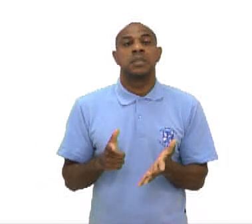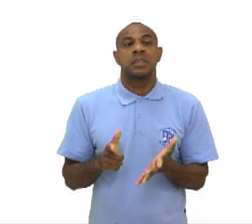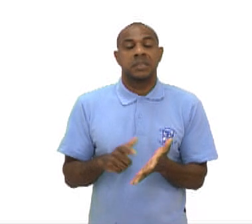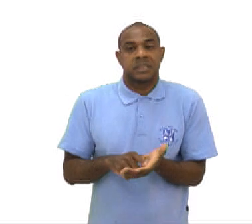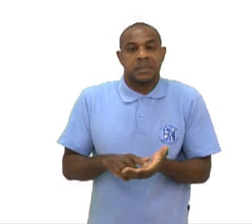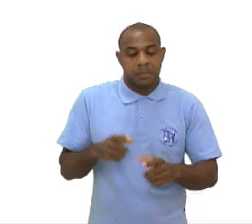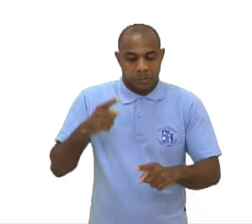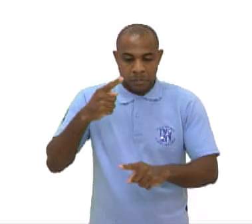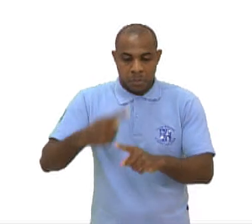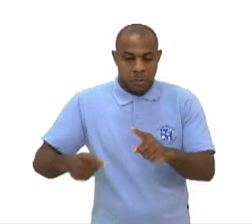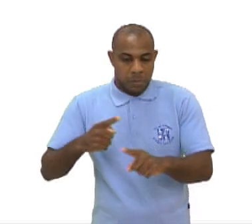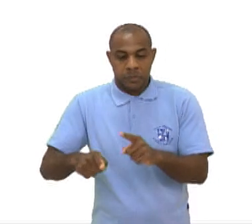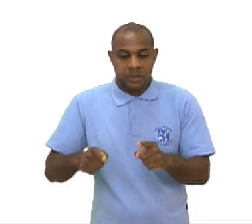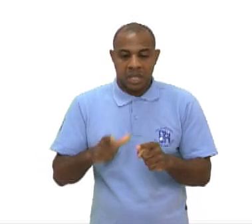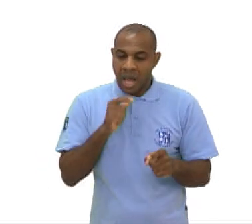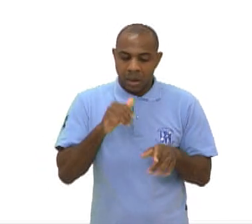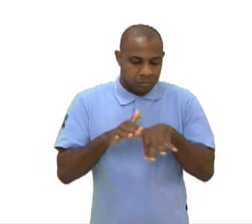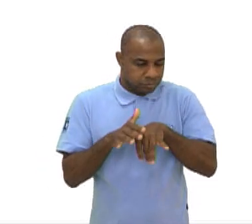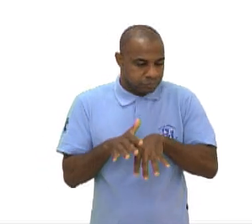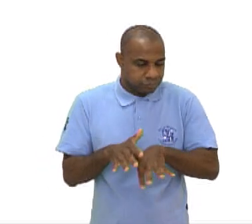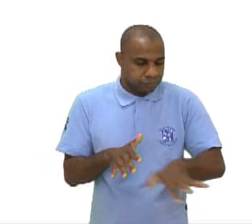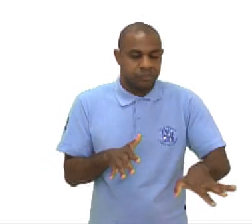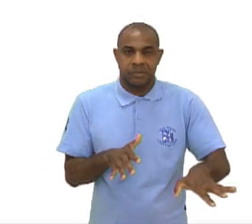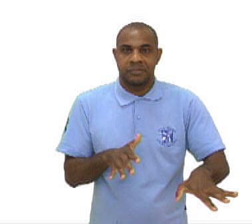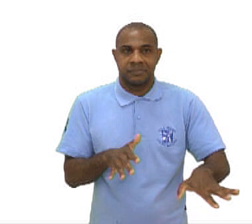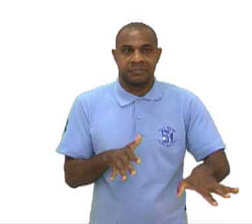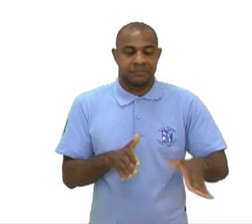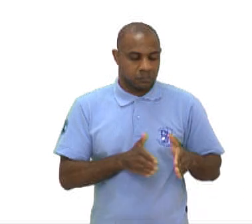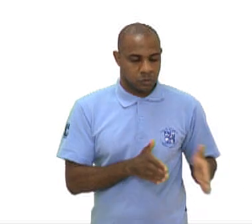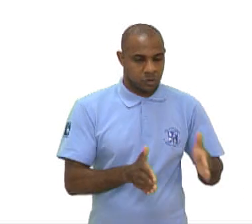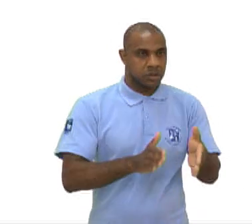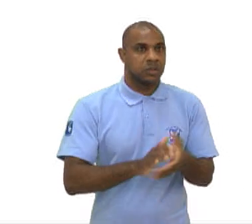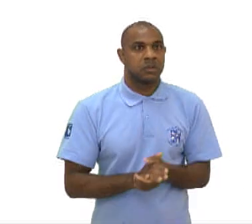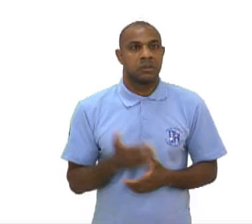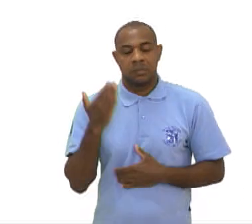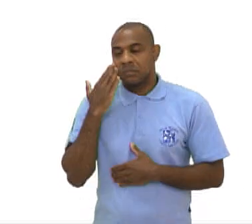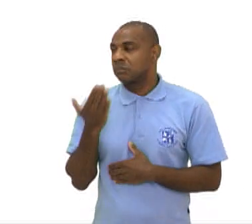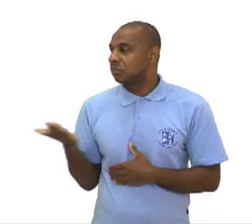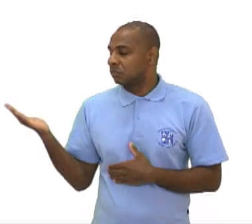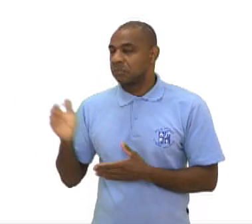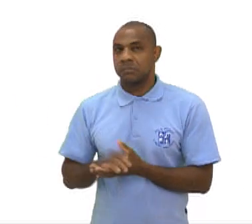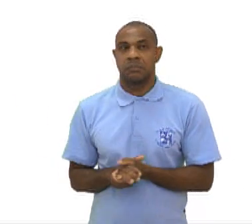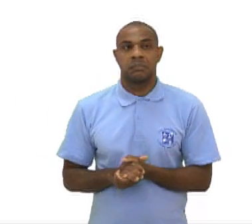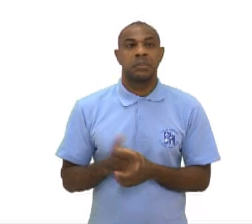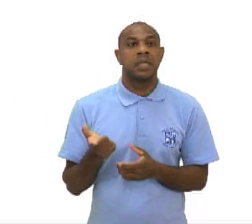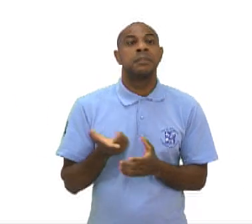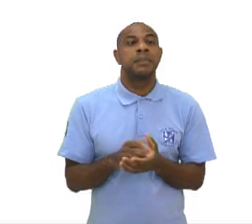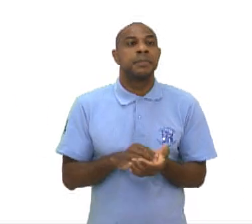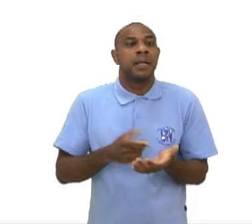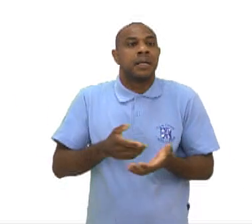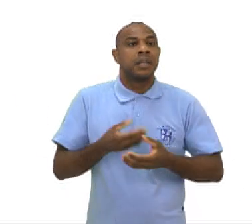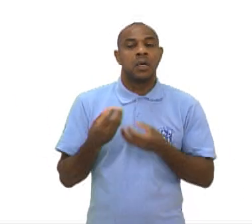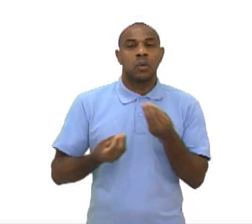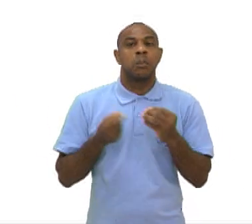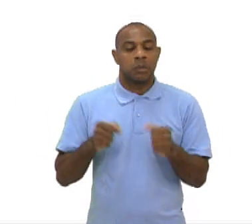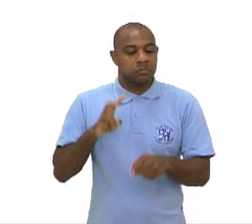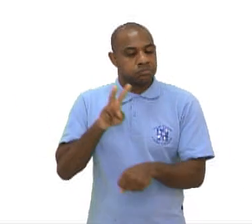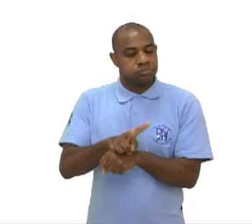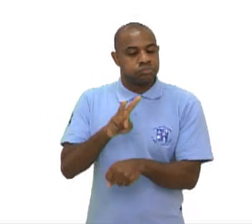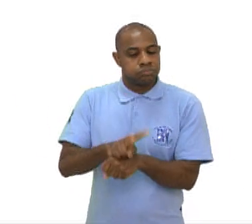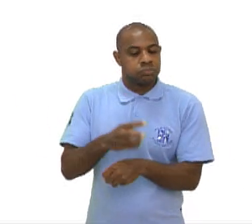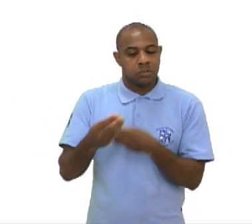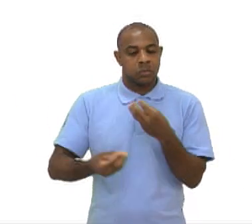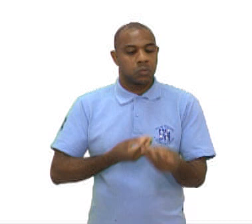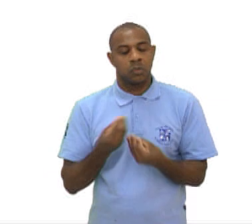escoamento para os rios e lagos. O método sustentável visando a incorporação desse elemento na produção, prevenindo tal dano ambiental,